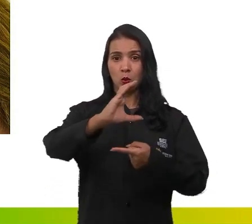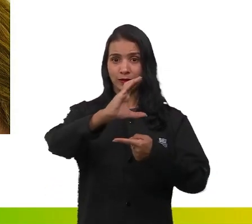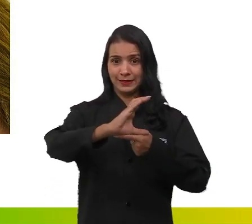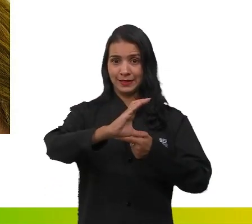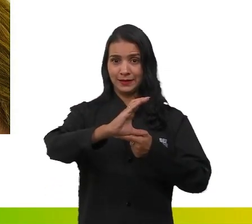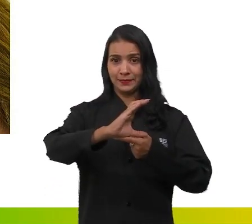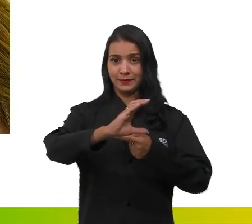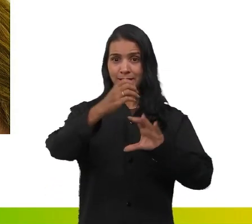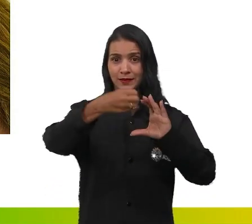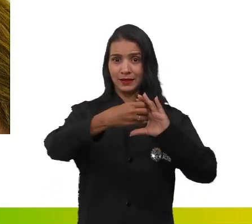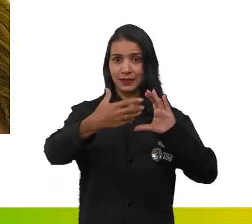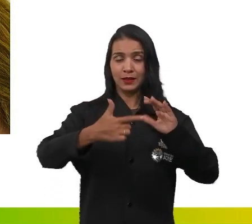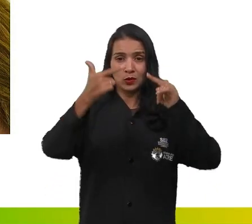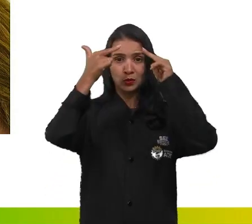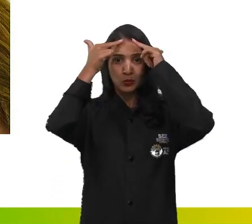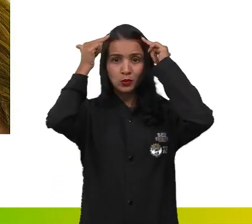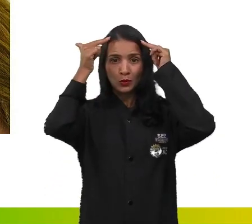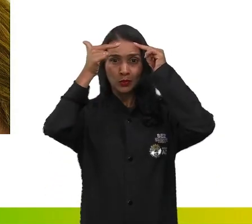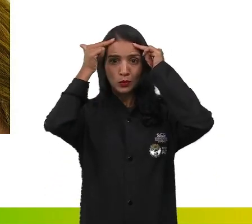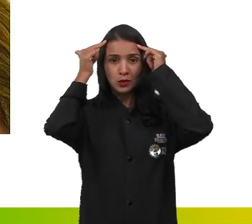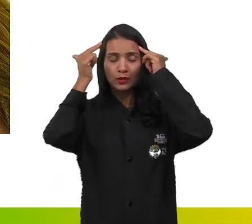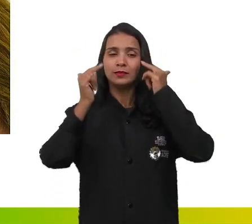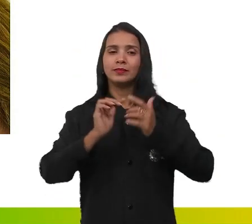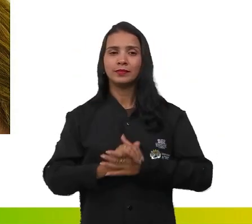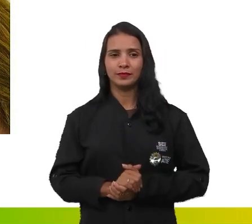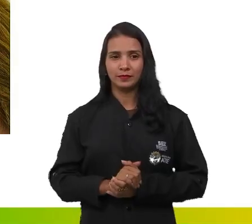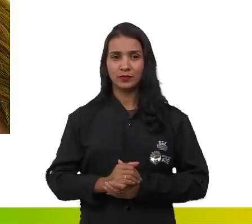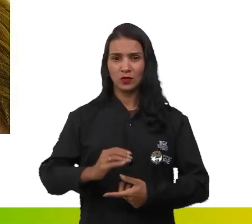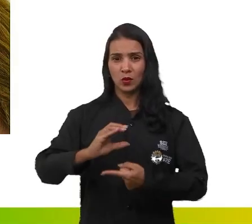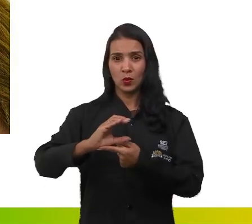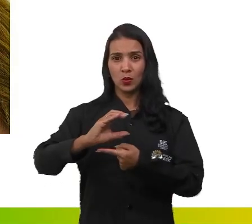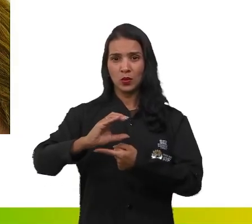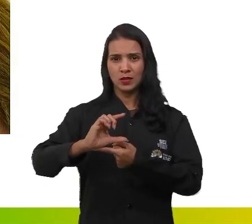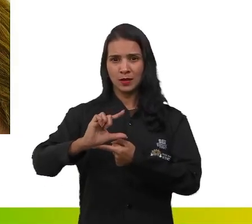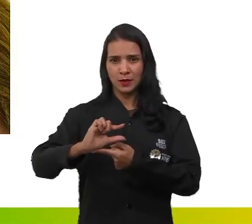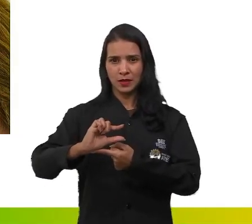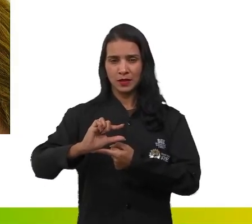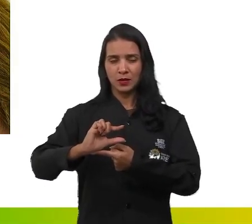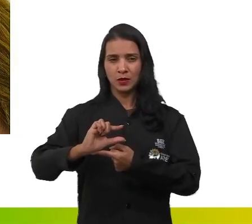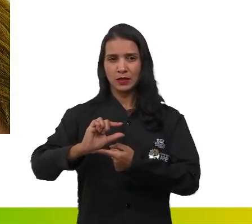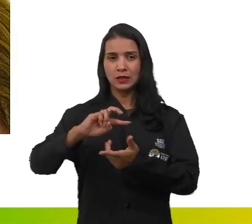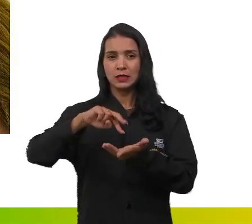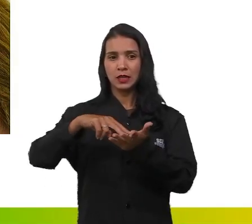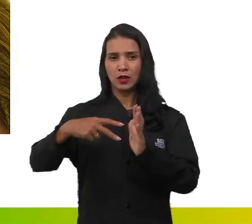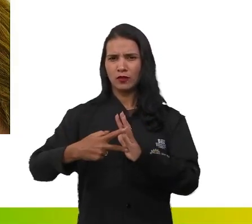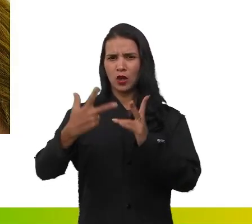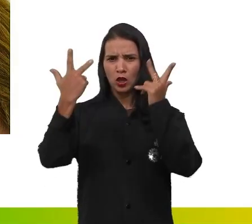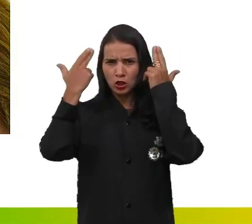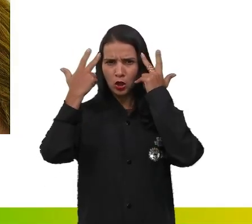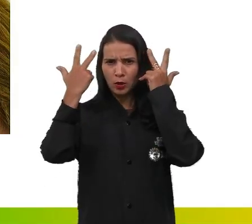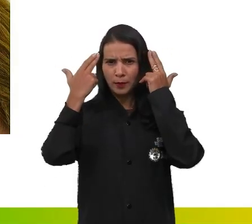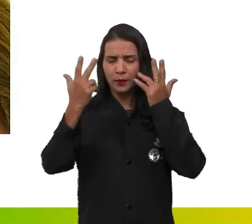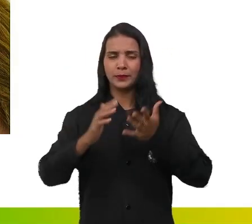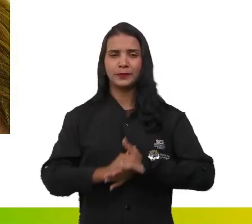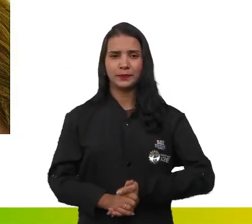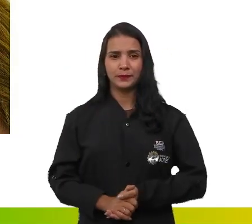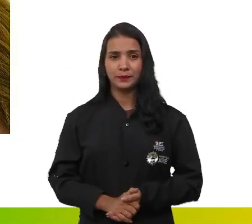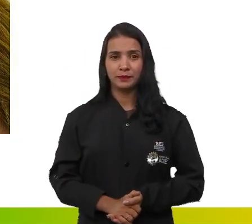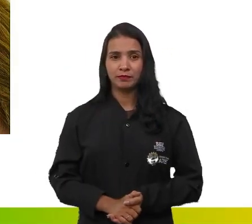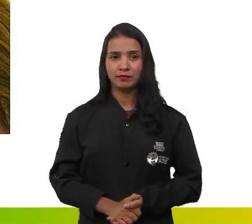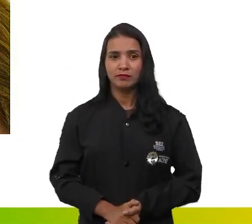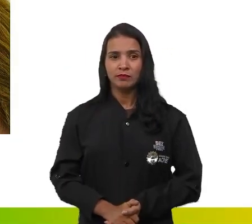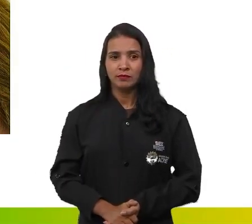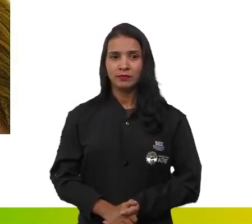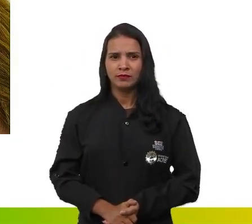calvície, certo? O Czinho quer dizer que é normal. Beleza.